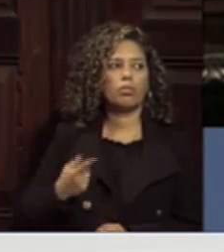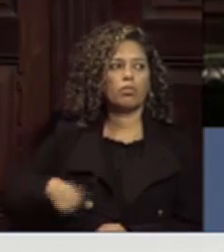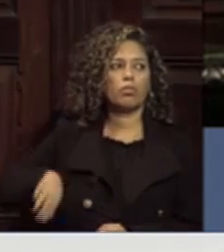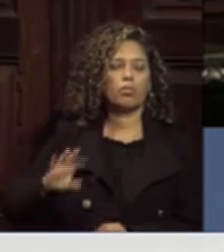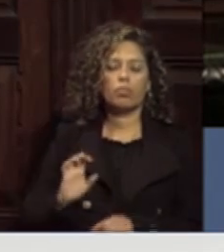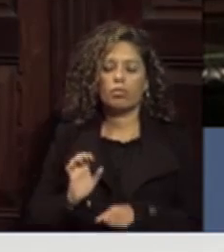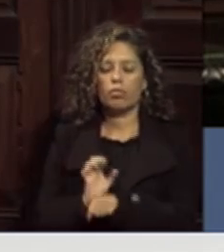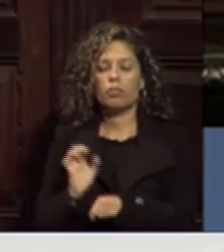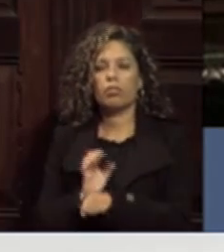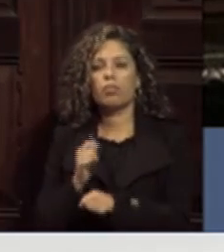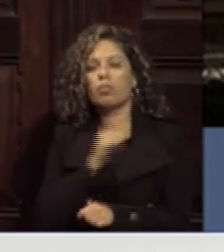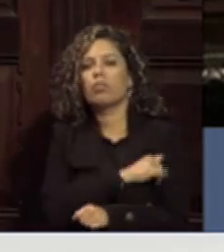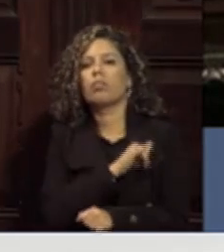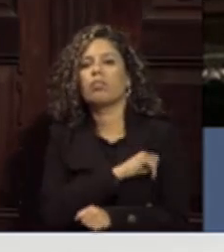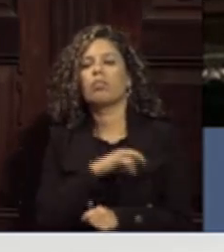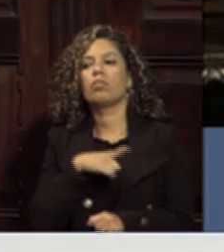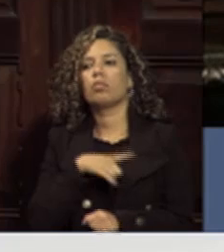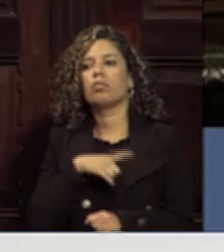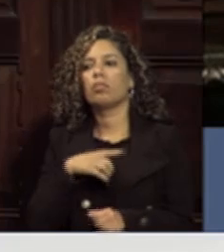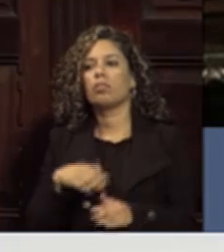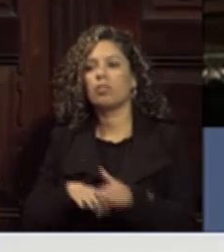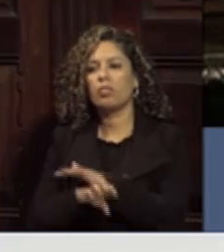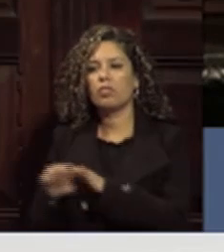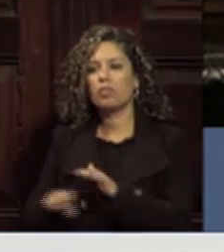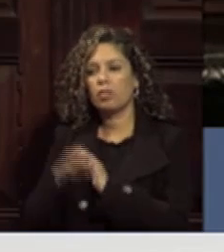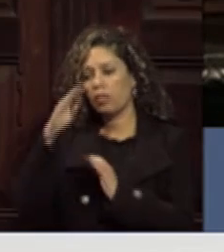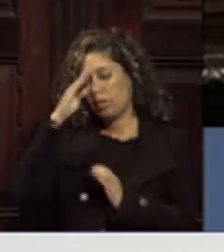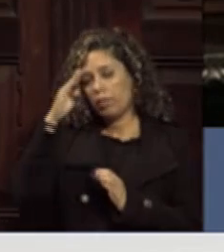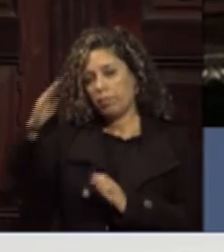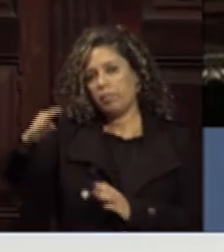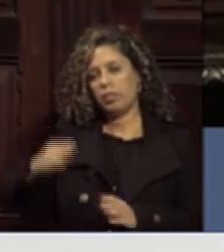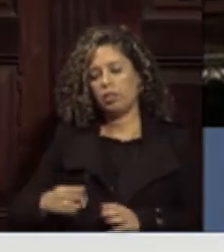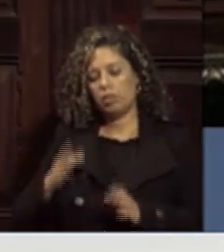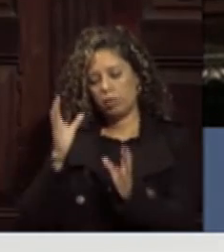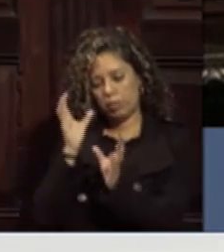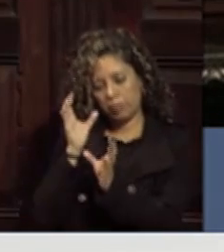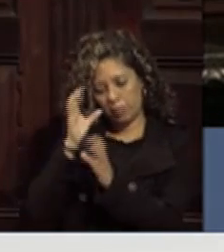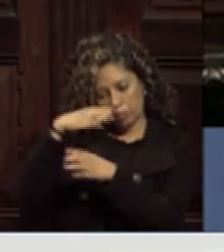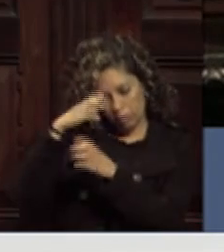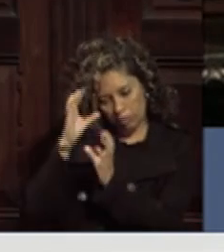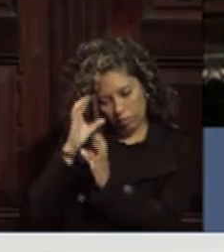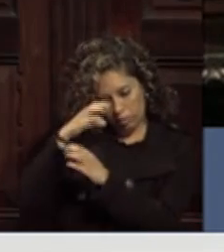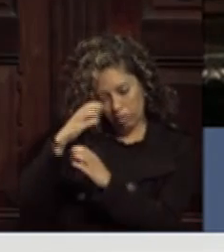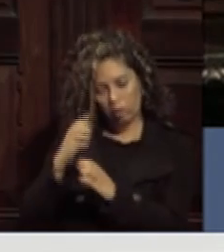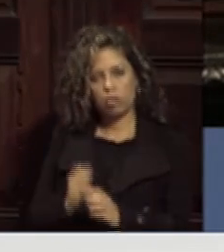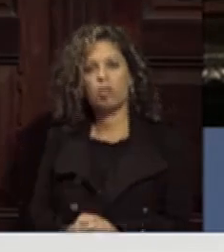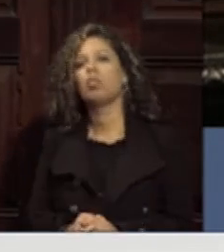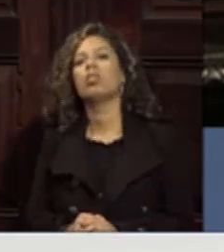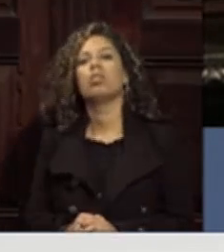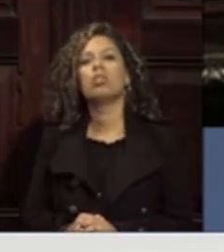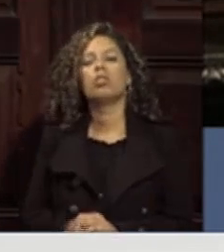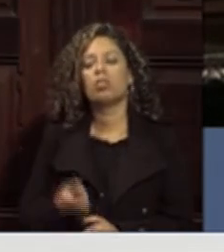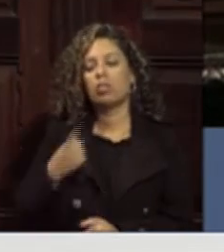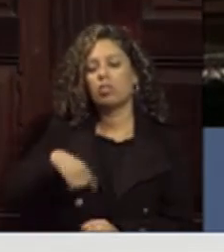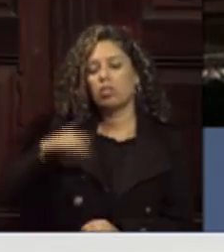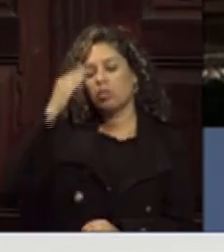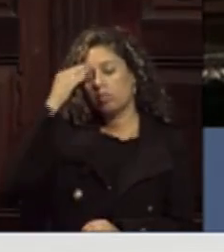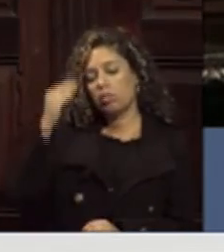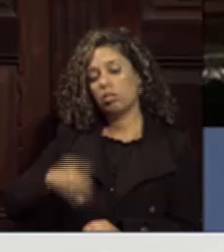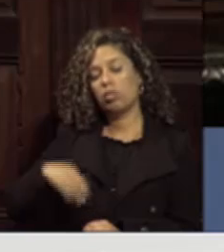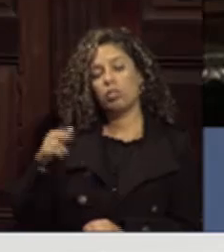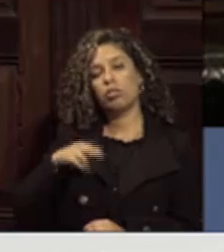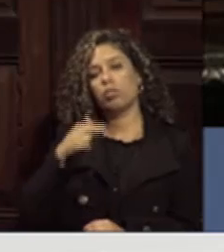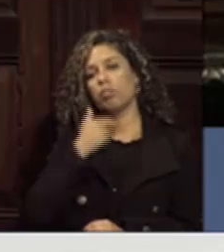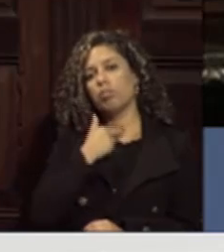de desenvolvimento de tecnologia do campo, a Emater, com um longo serviço prestado,